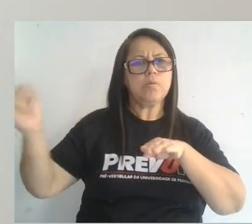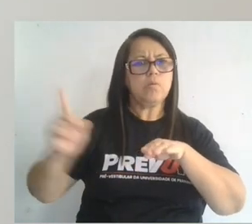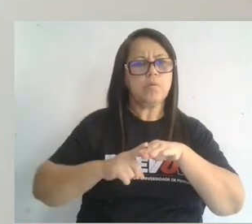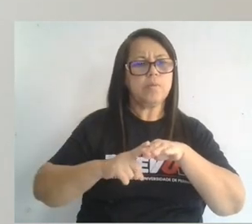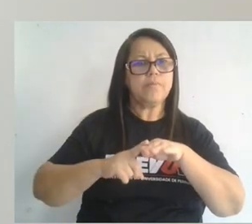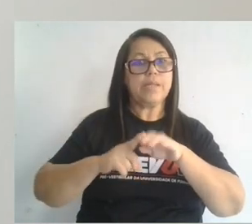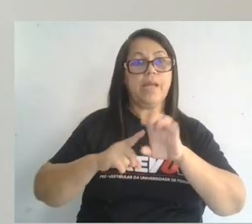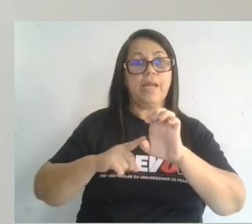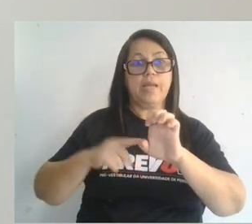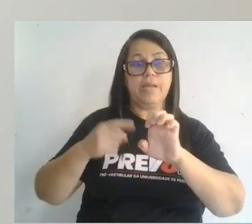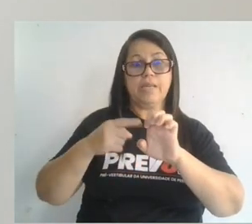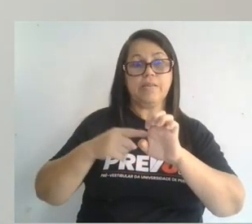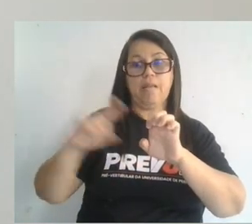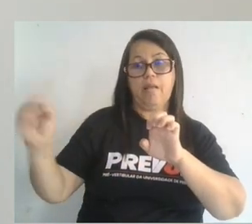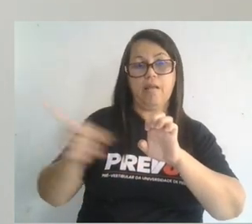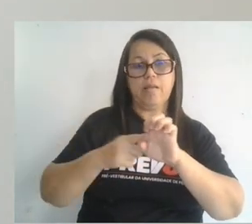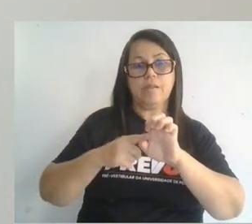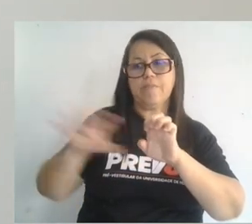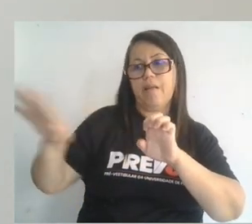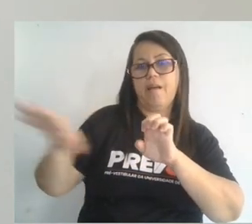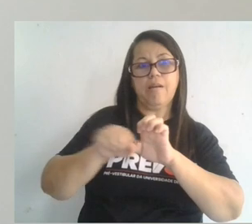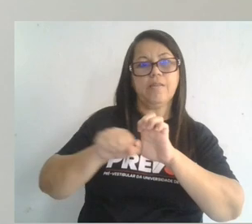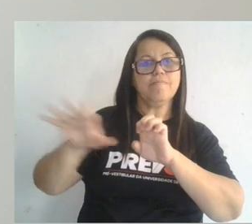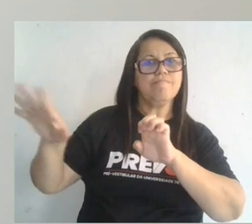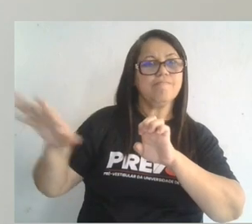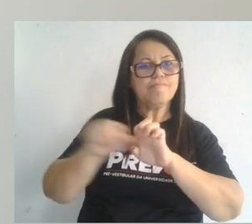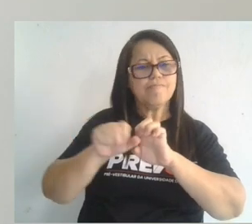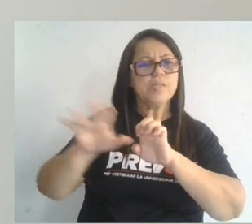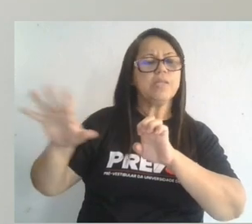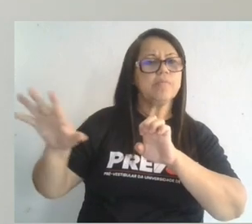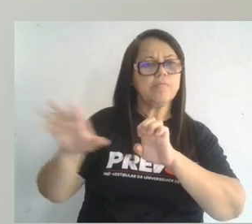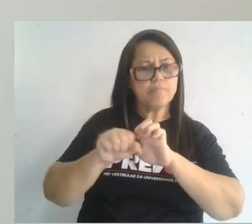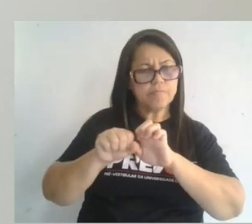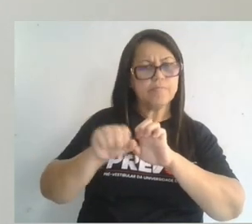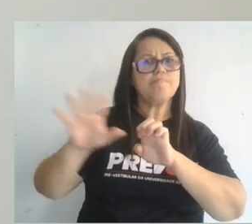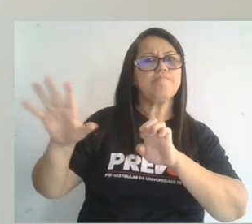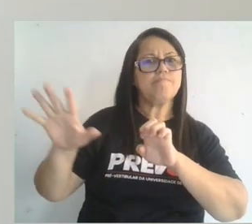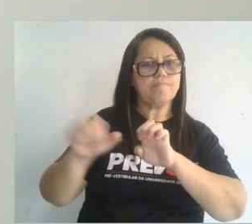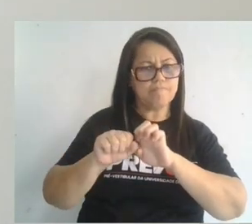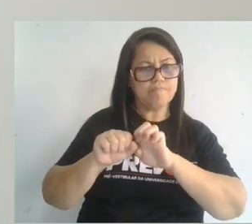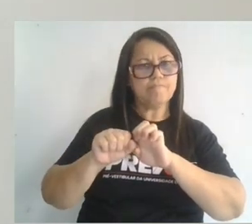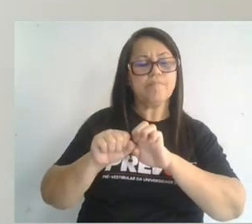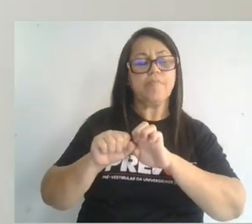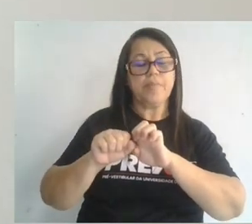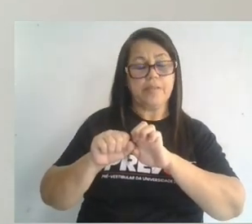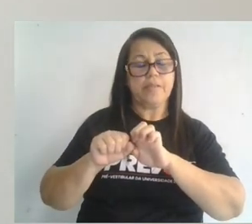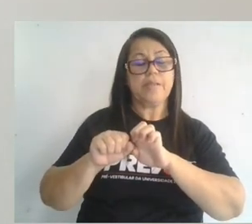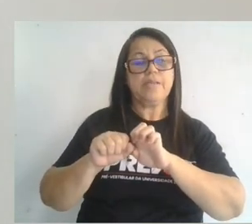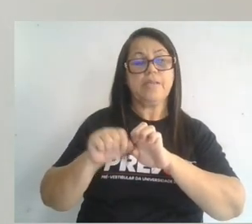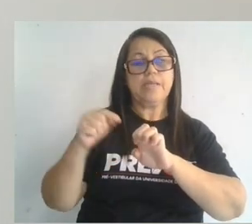elétrons adquirem essa energia, uma corrente elétrica, os elétrons adquirem essa